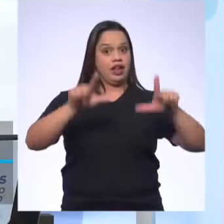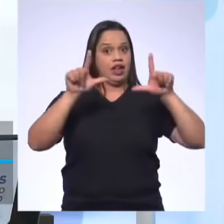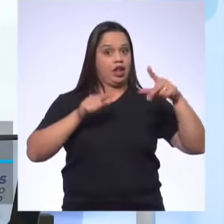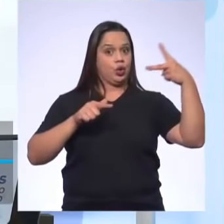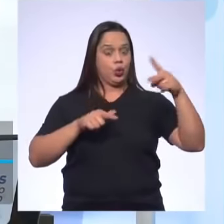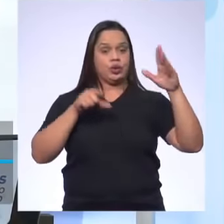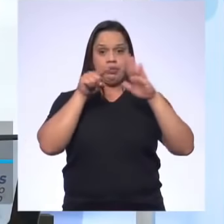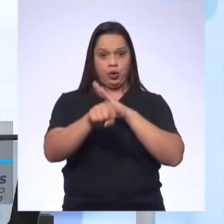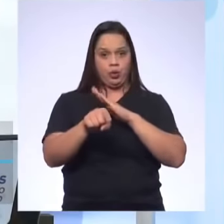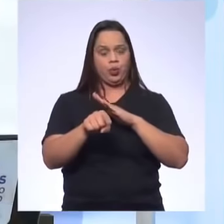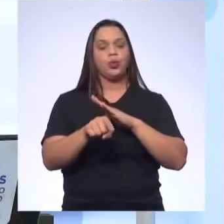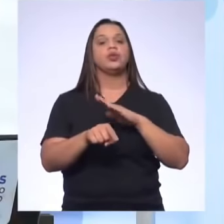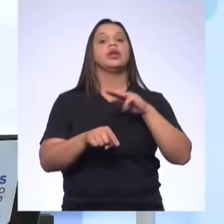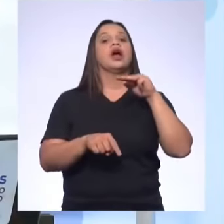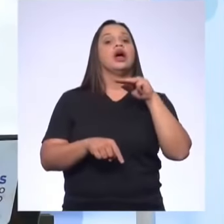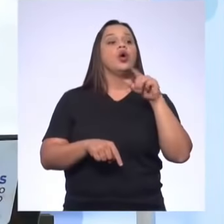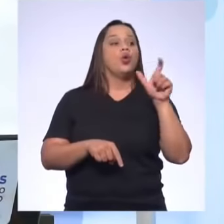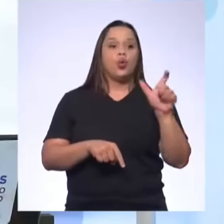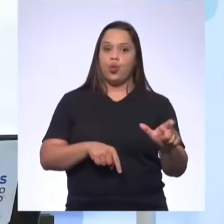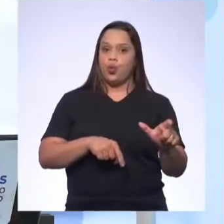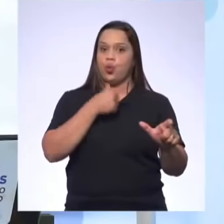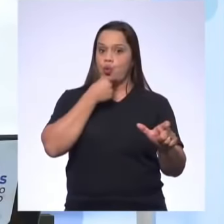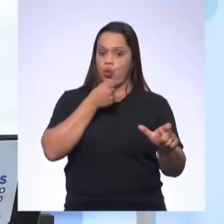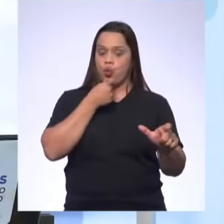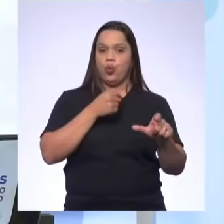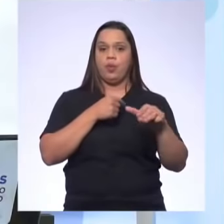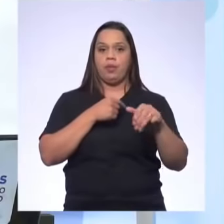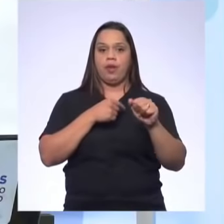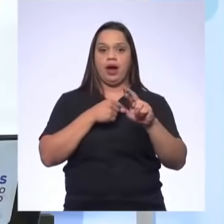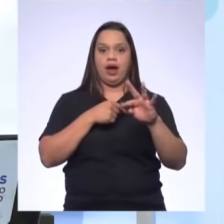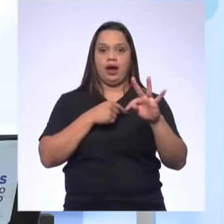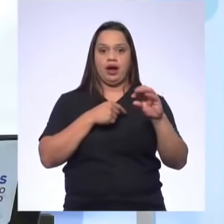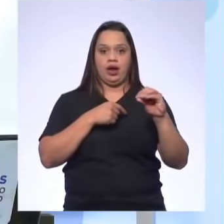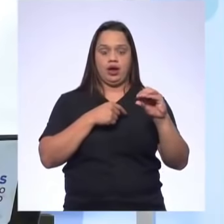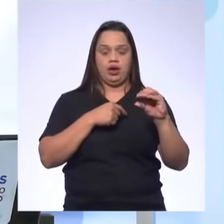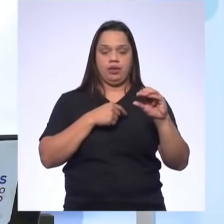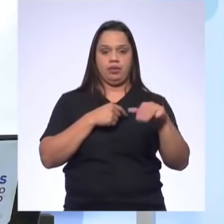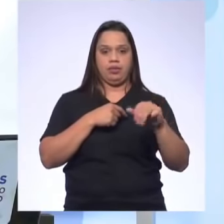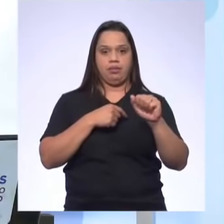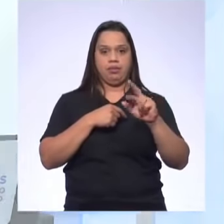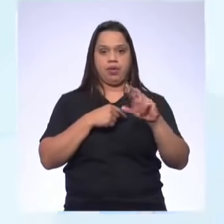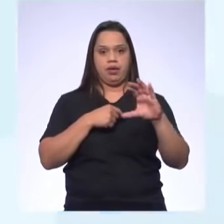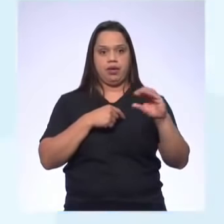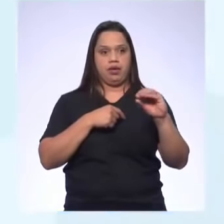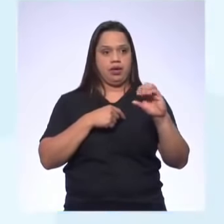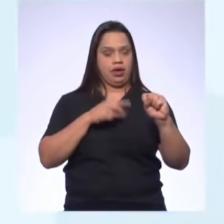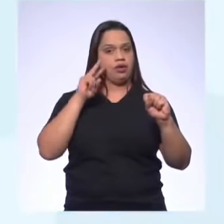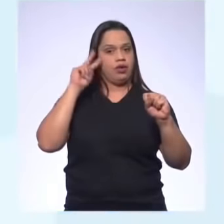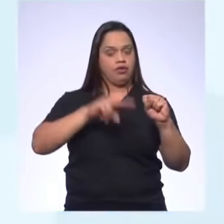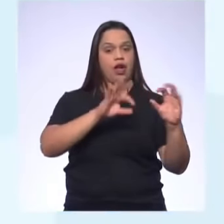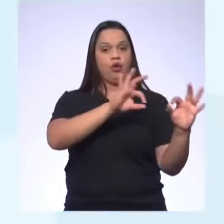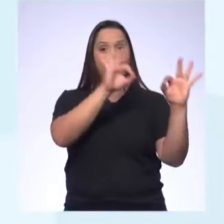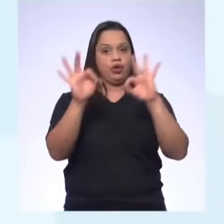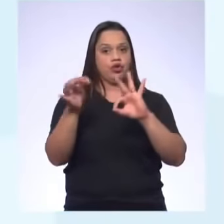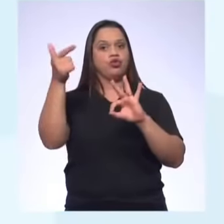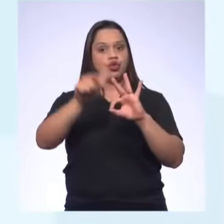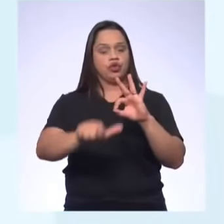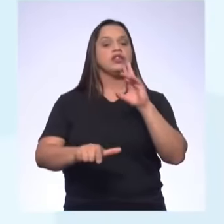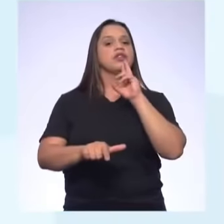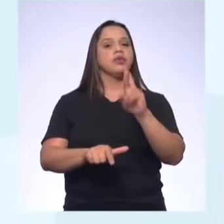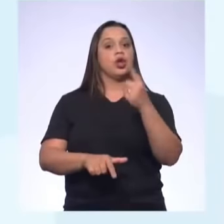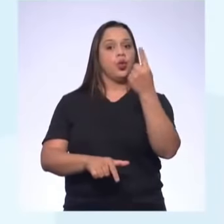perguntas. O Marcos vai colocar de novo ali o vídeo para vocês e vocês vão responder essas duas perguntas no chat. Vocês terão 1